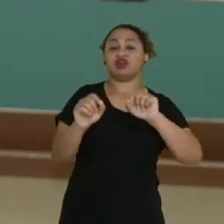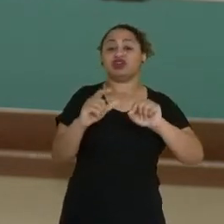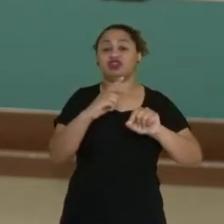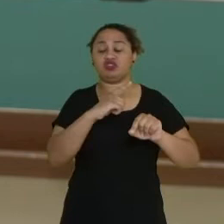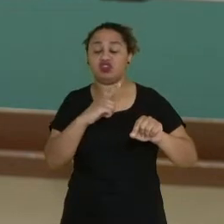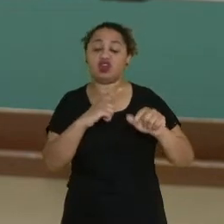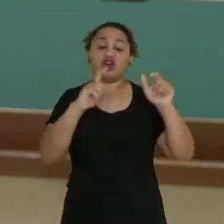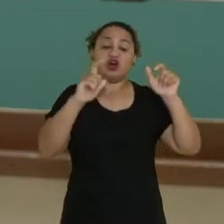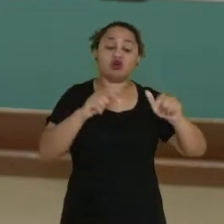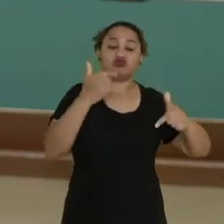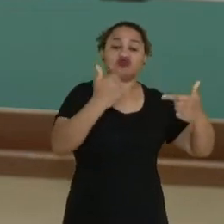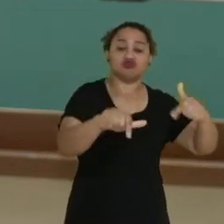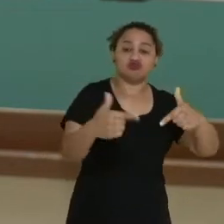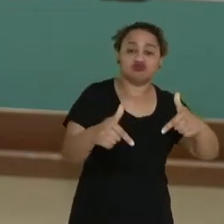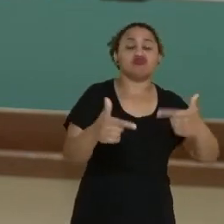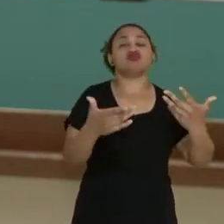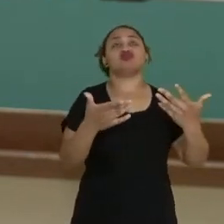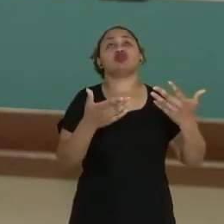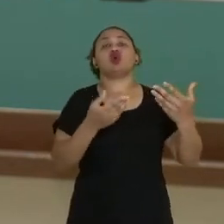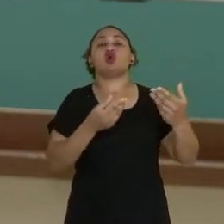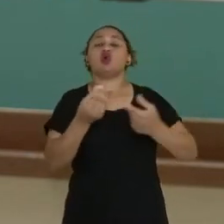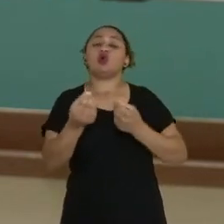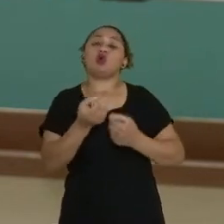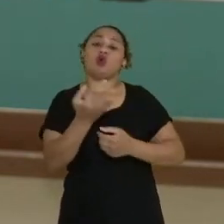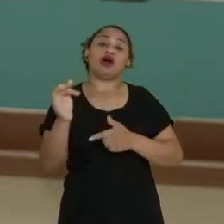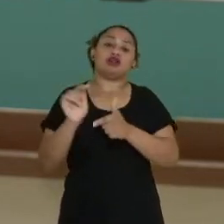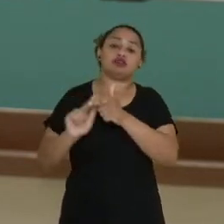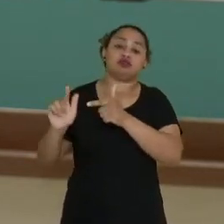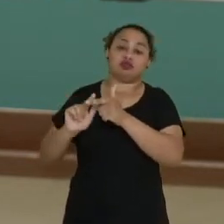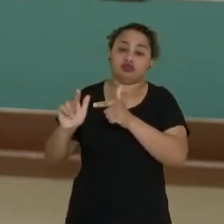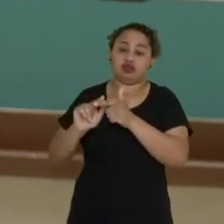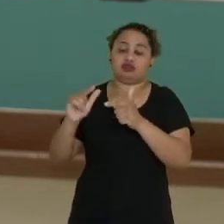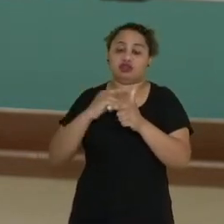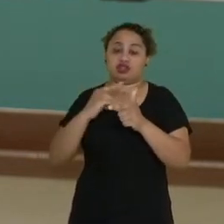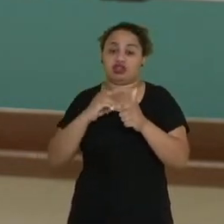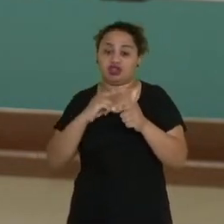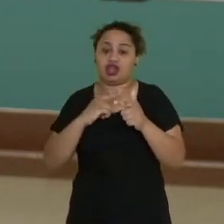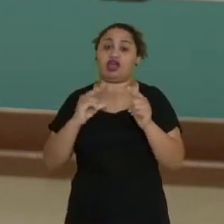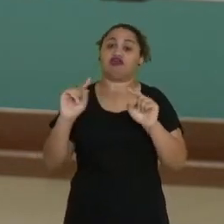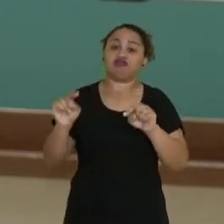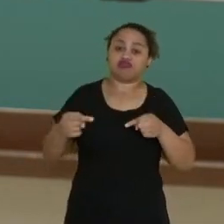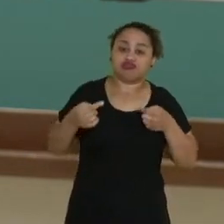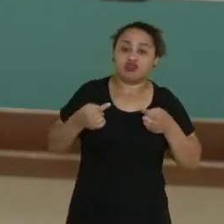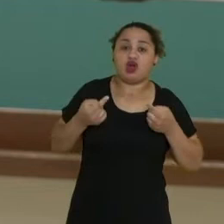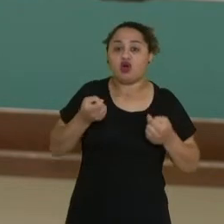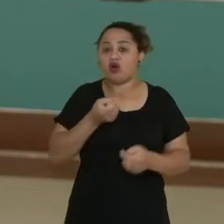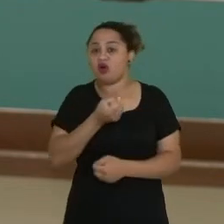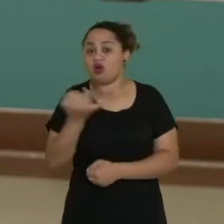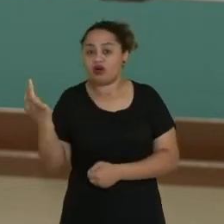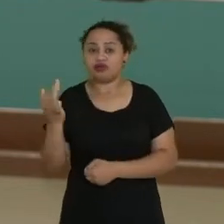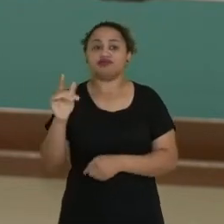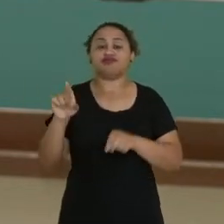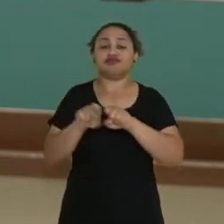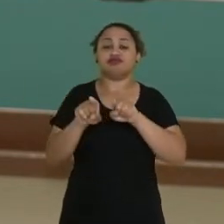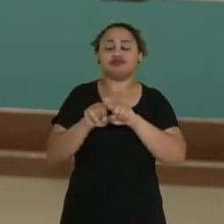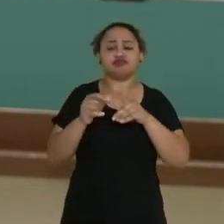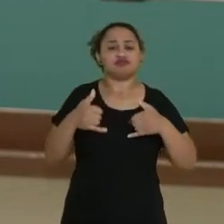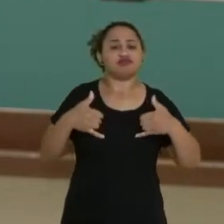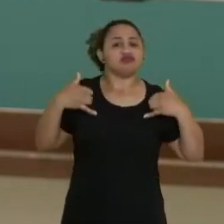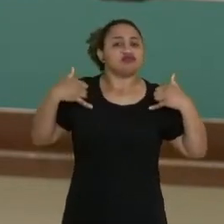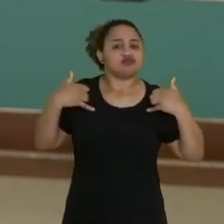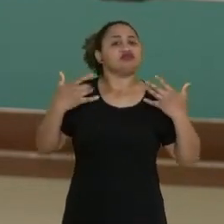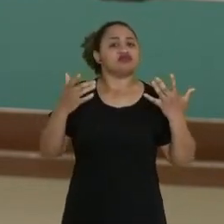Onde trabalhou, os problemas que teve, os desafios e o entusiasmo que